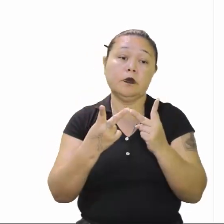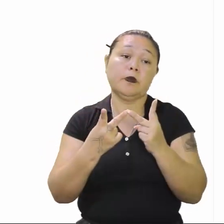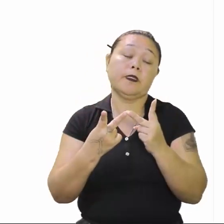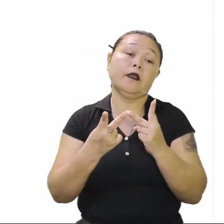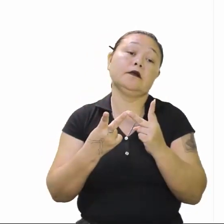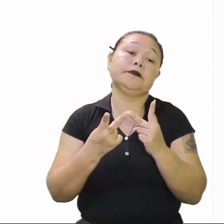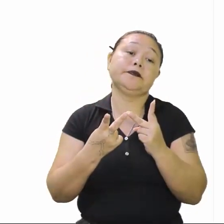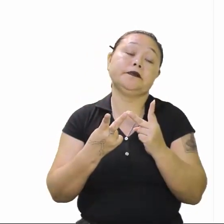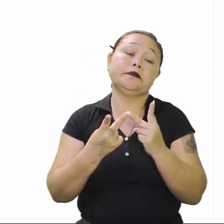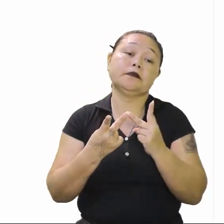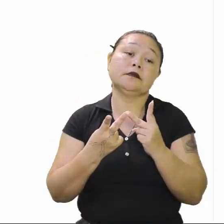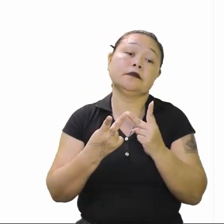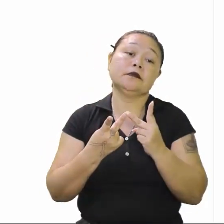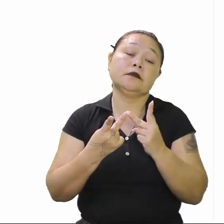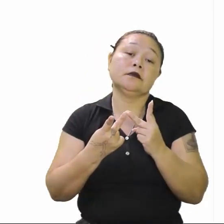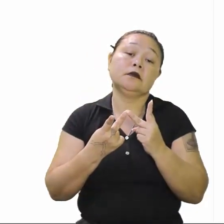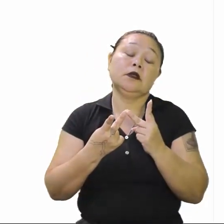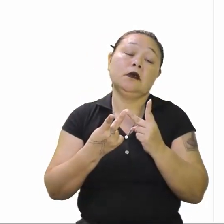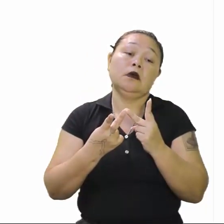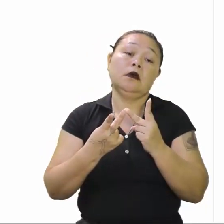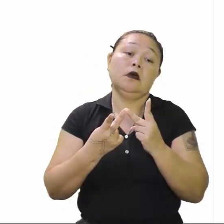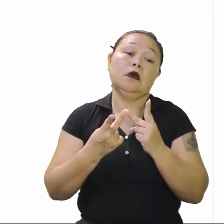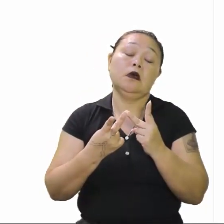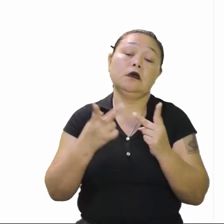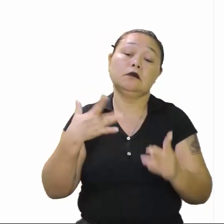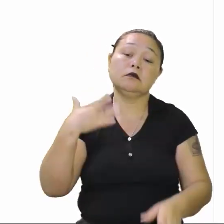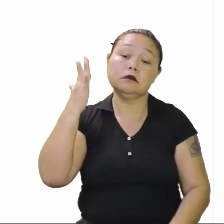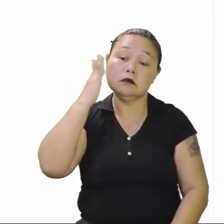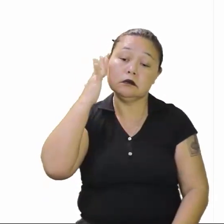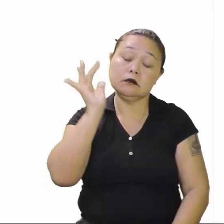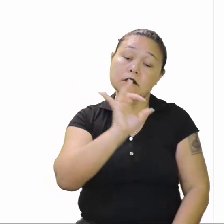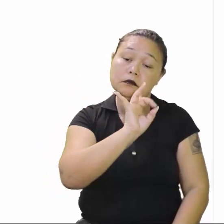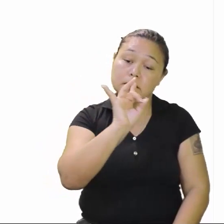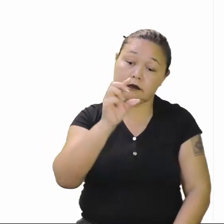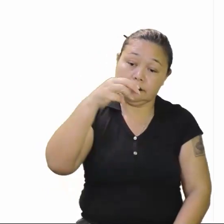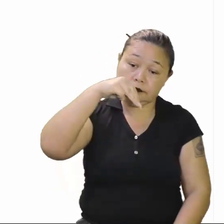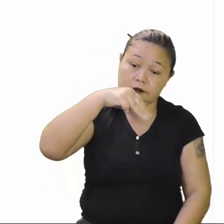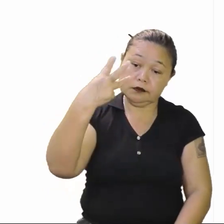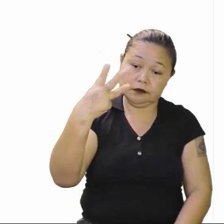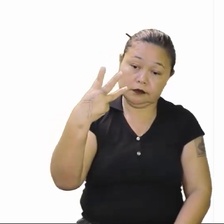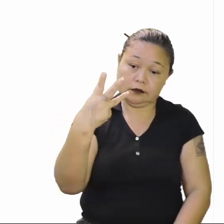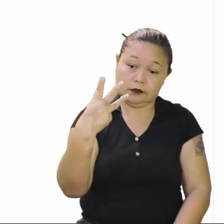só, nós sabemos que cada metro cúbico,